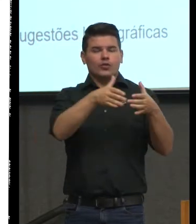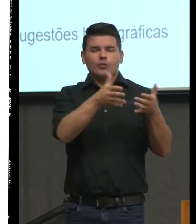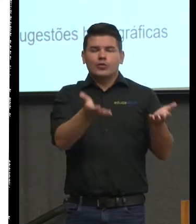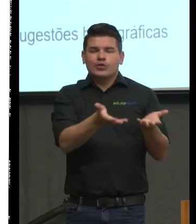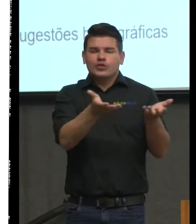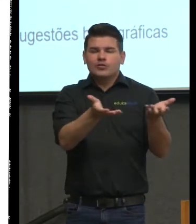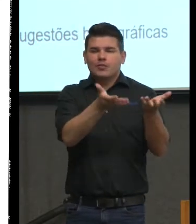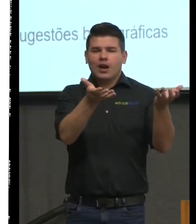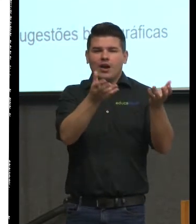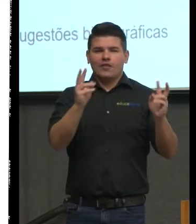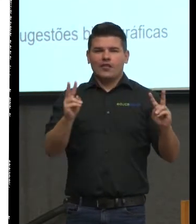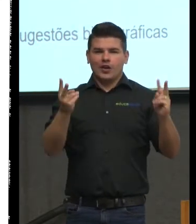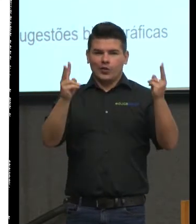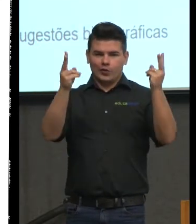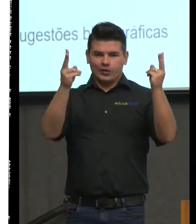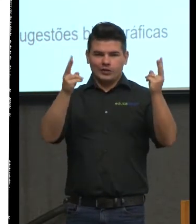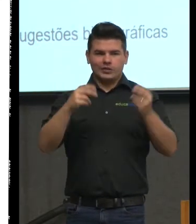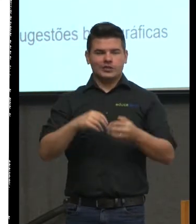e